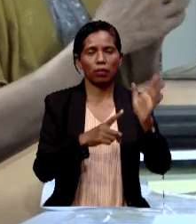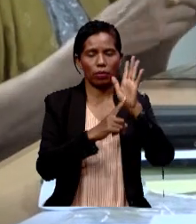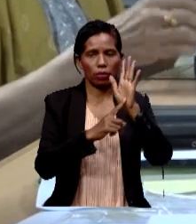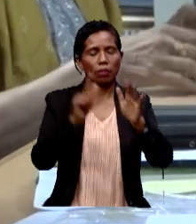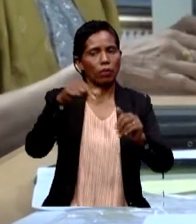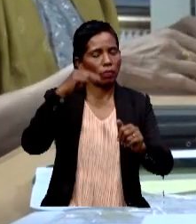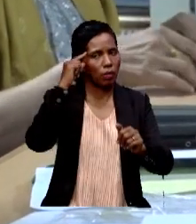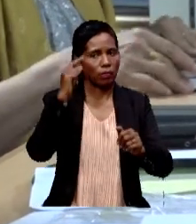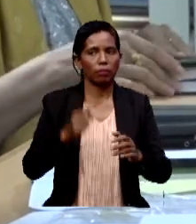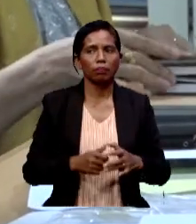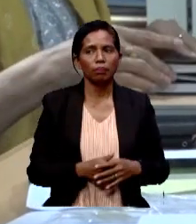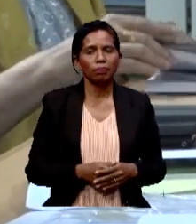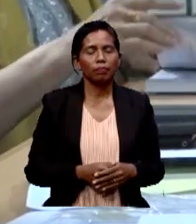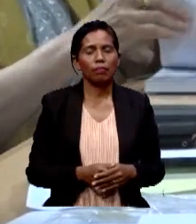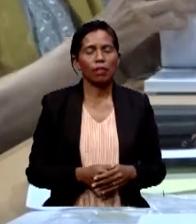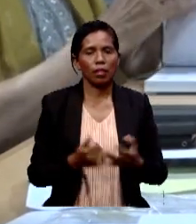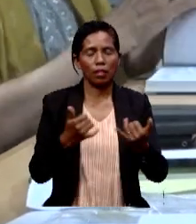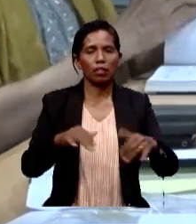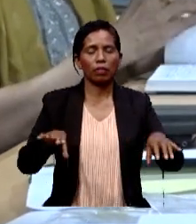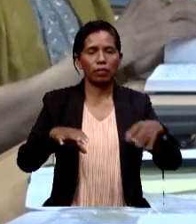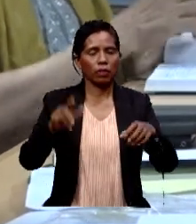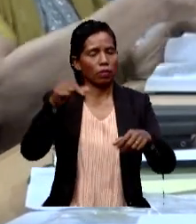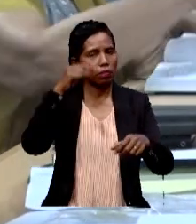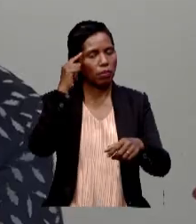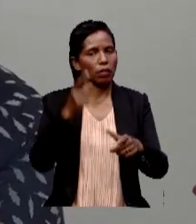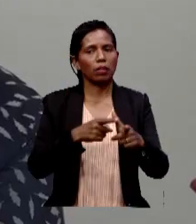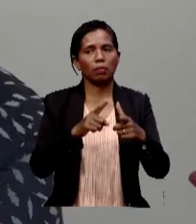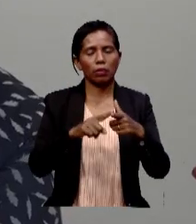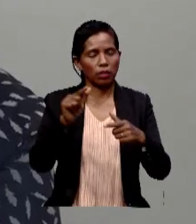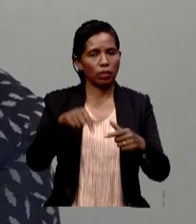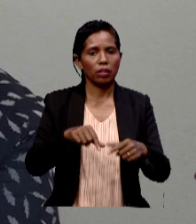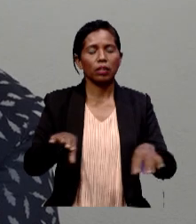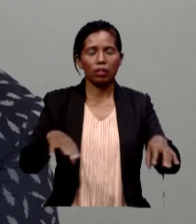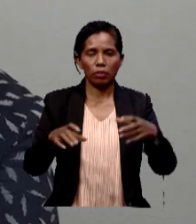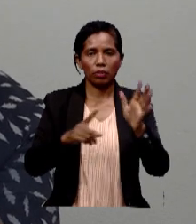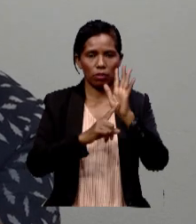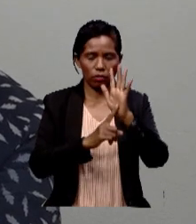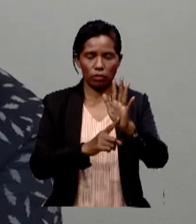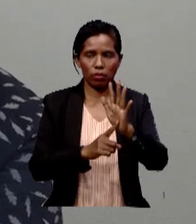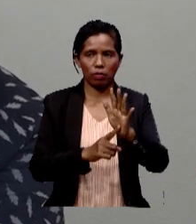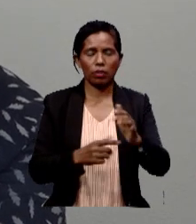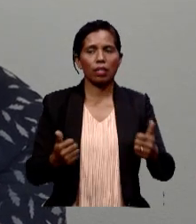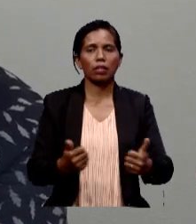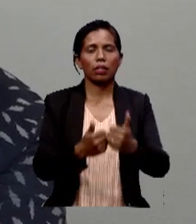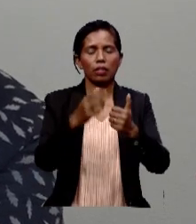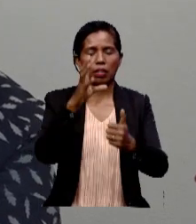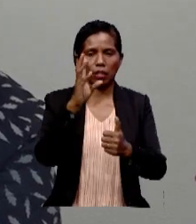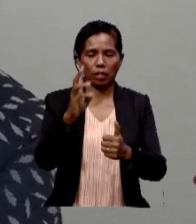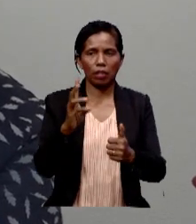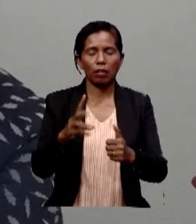mas ainda não é serviço governo, nem a do peso para ser a toba. Se a ausência da LANEN, ou em bancada CNR tem